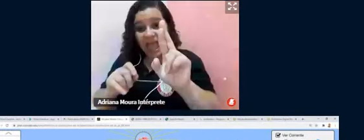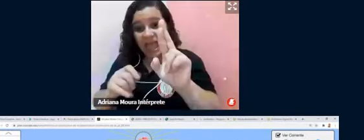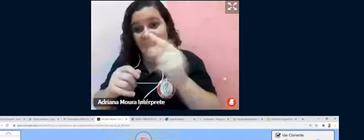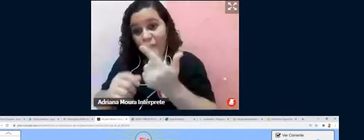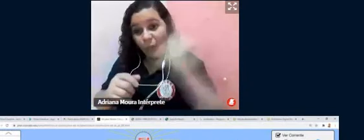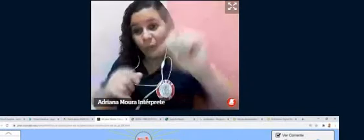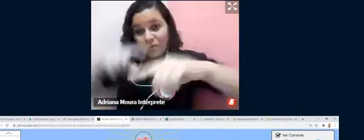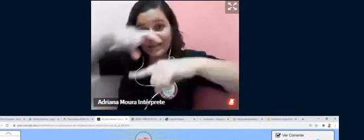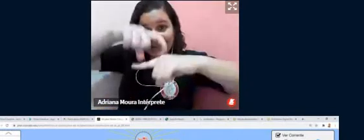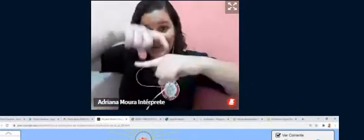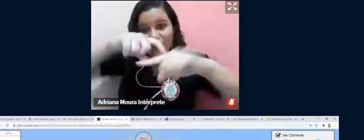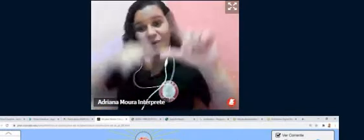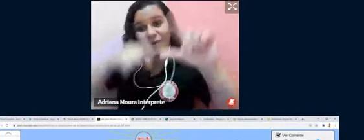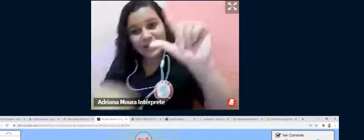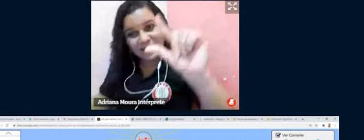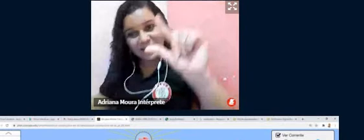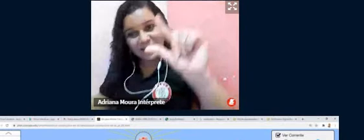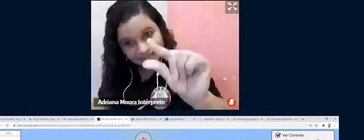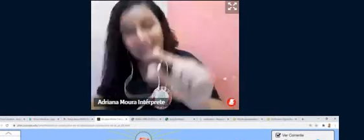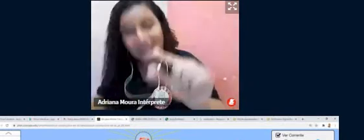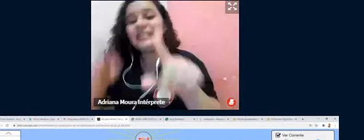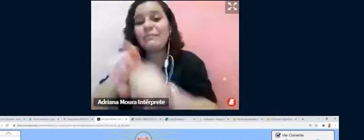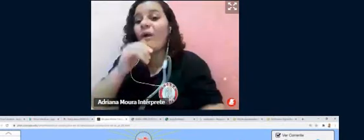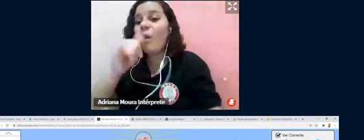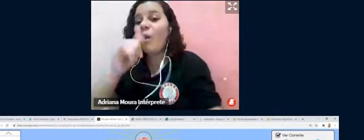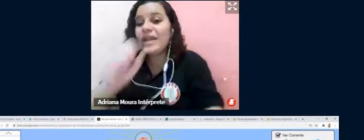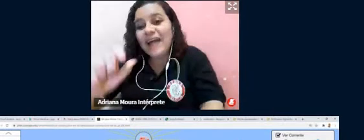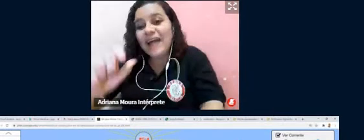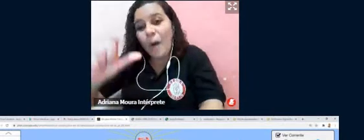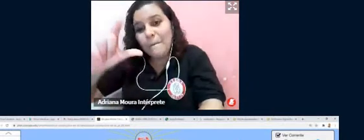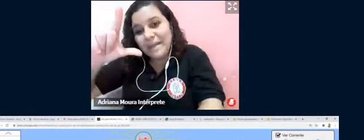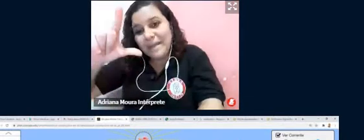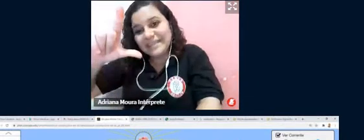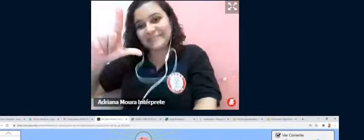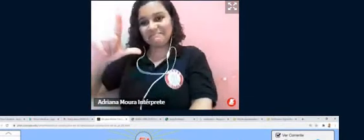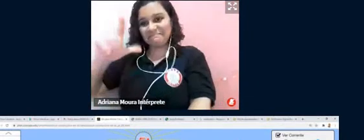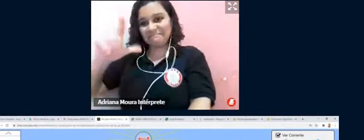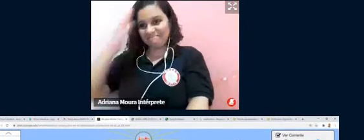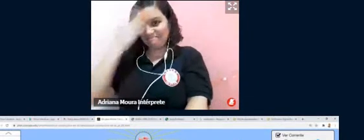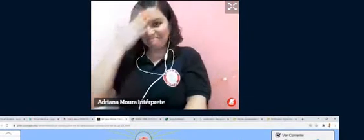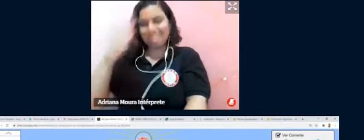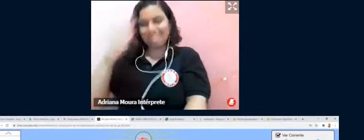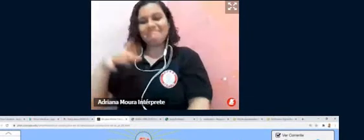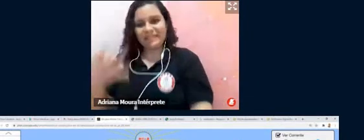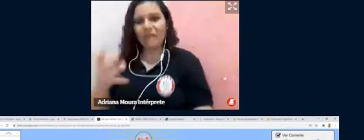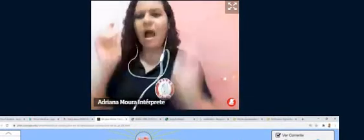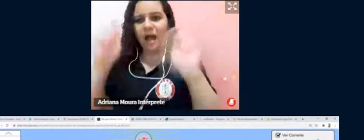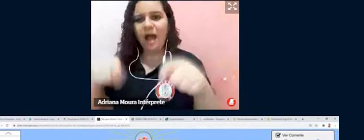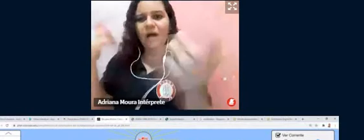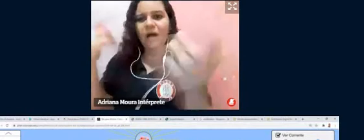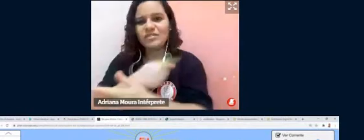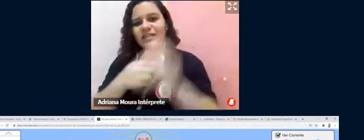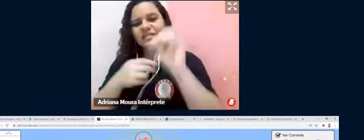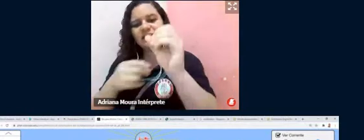ó, 4,5. Já na parte de cima, que eu não estou alterando nada acontece. Continua 0,9